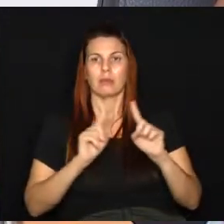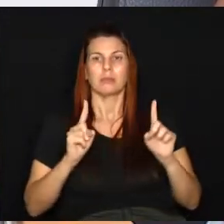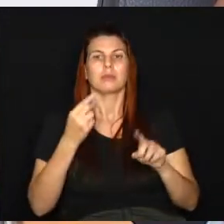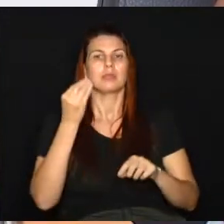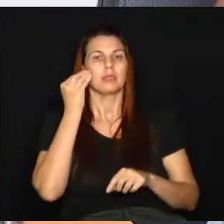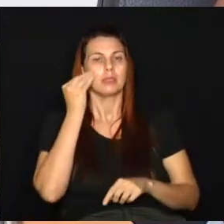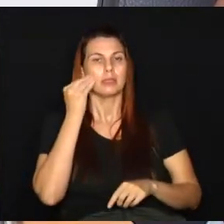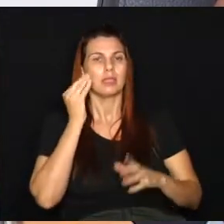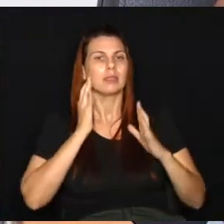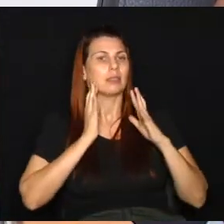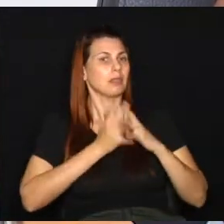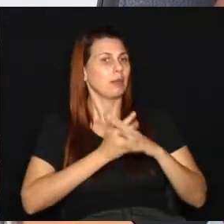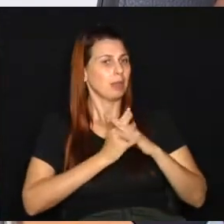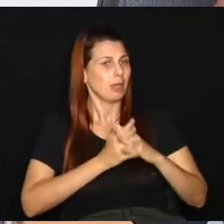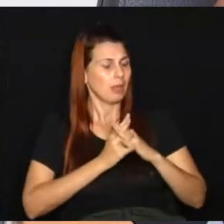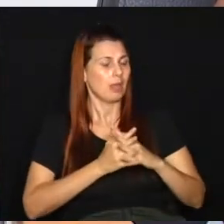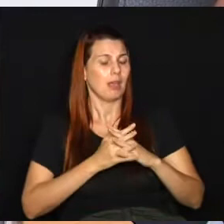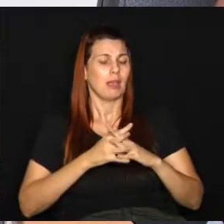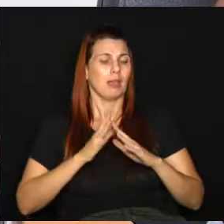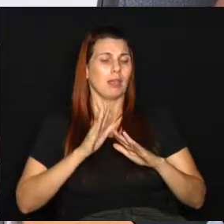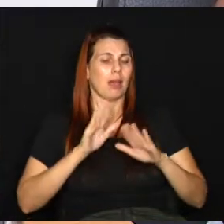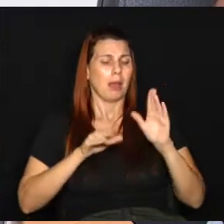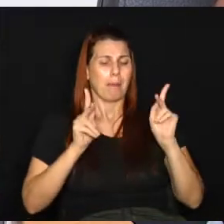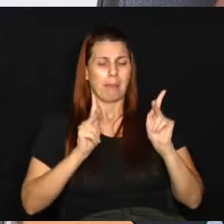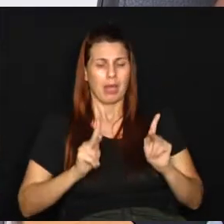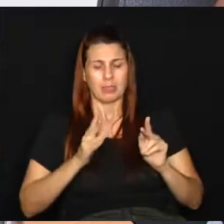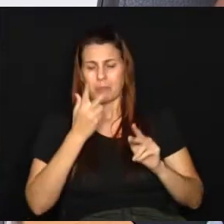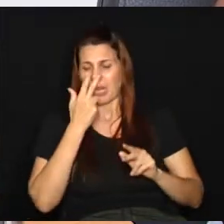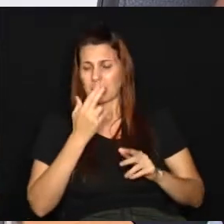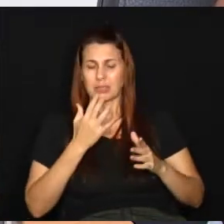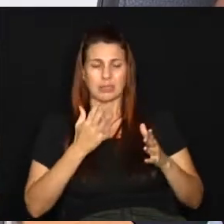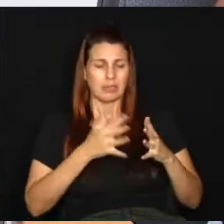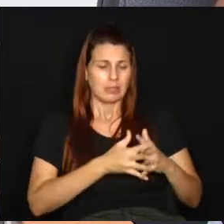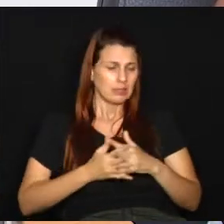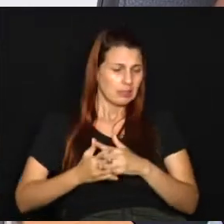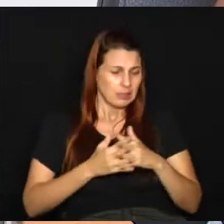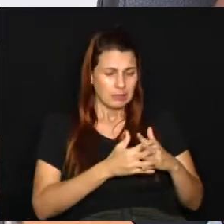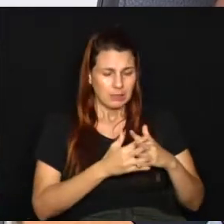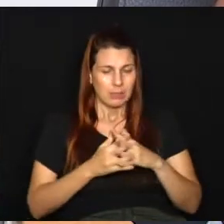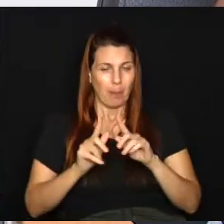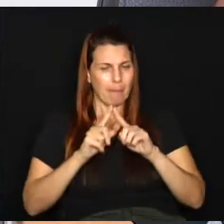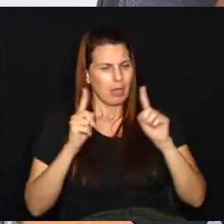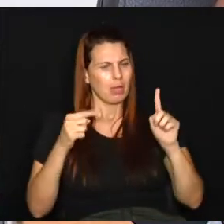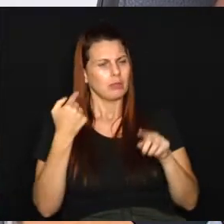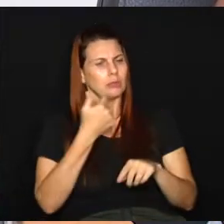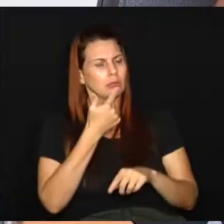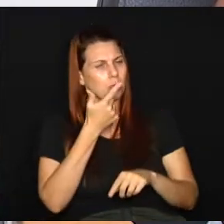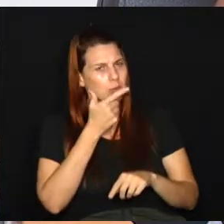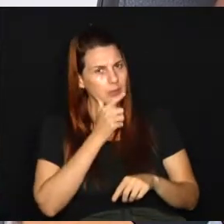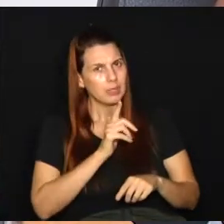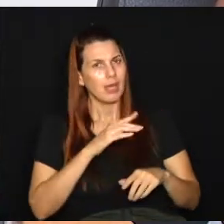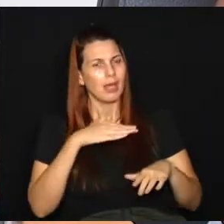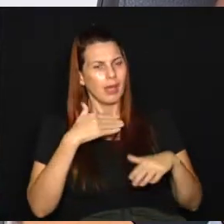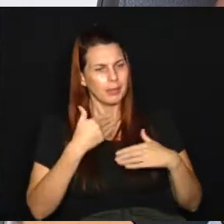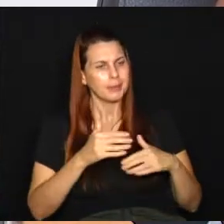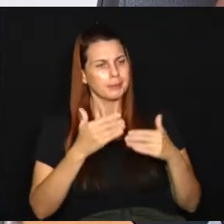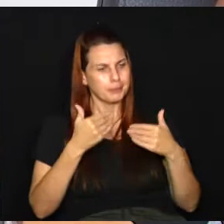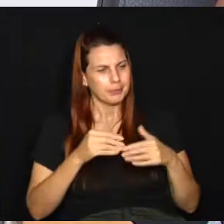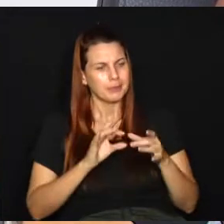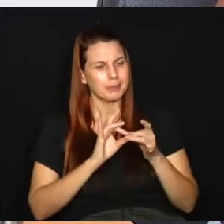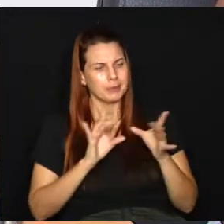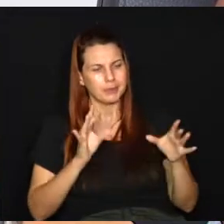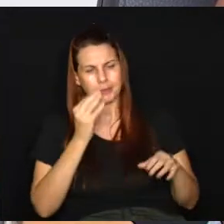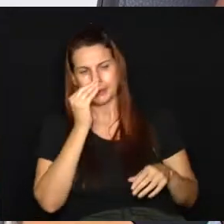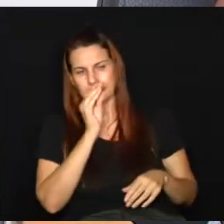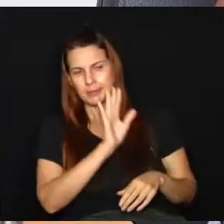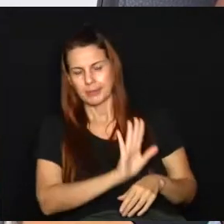atrapalhar, tirar o nosso sossego, tirar a nossa paz. Mas, mesmo assim, a gente vai empurrando e enfrentando os